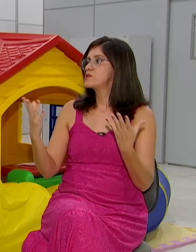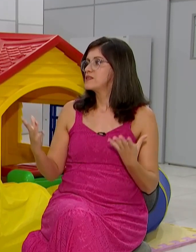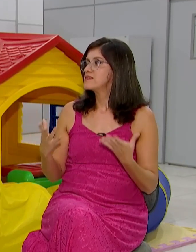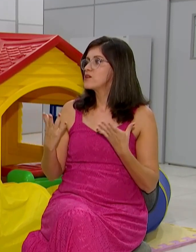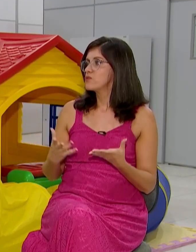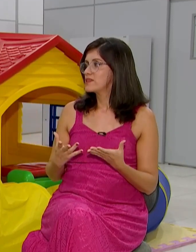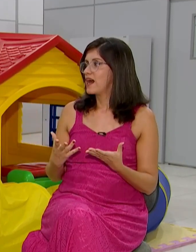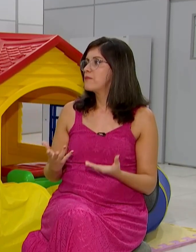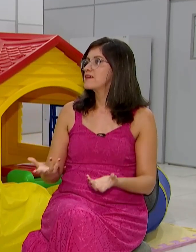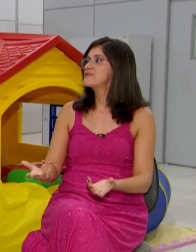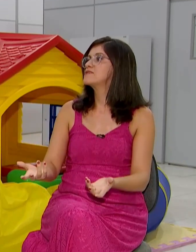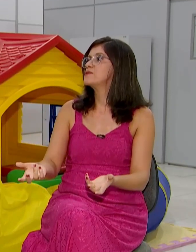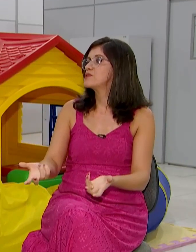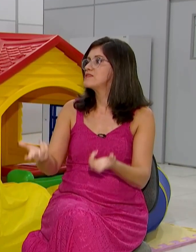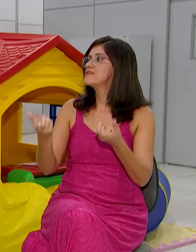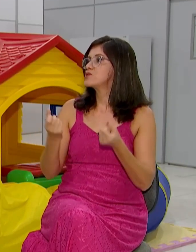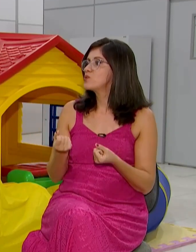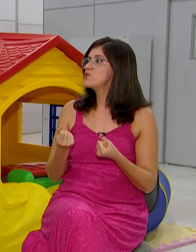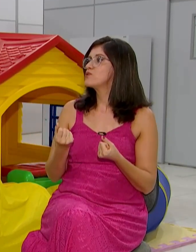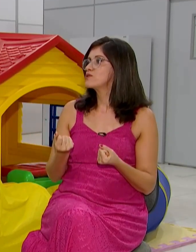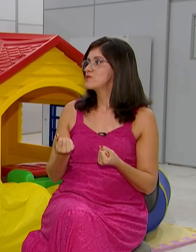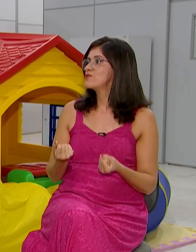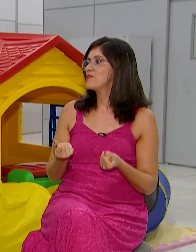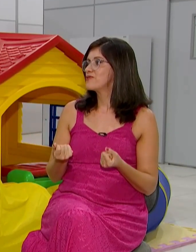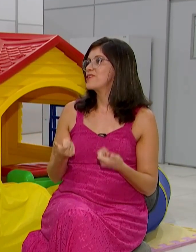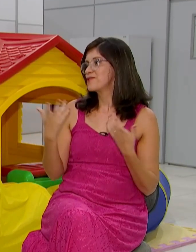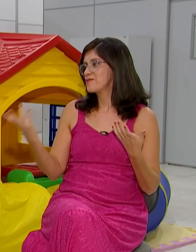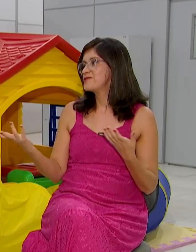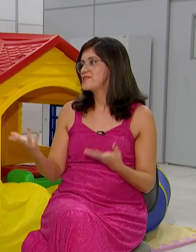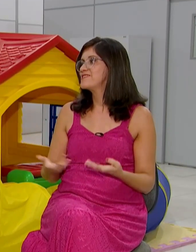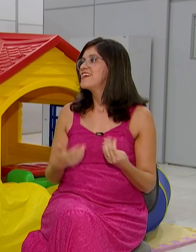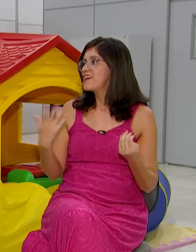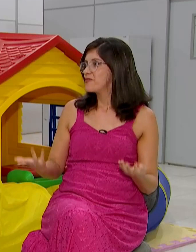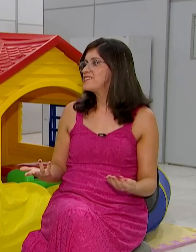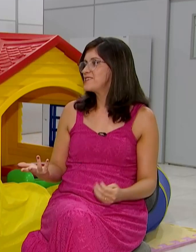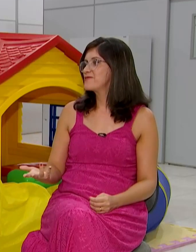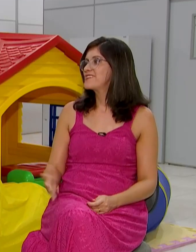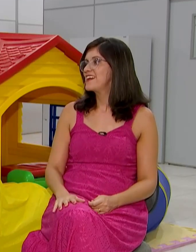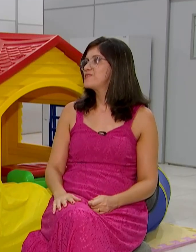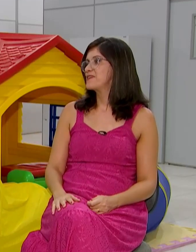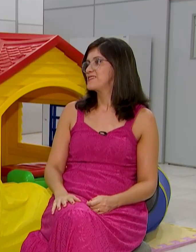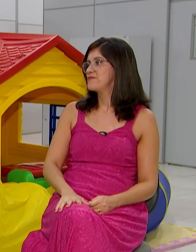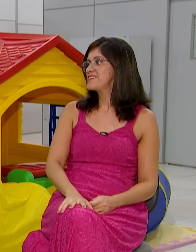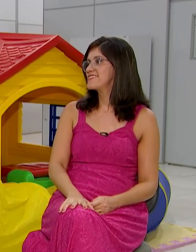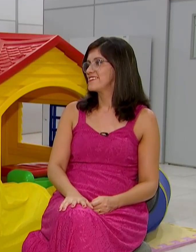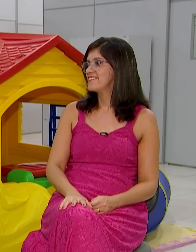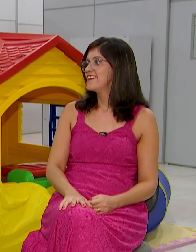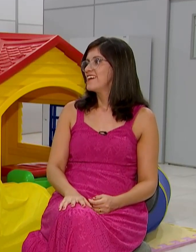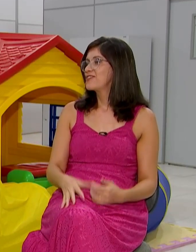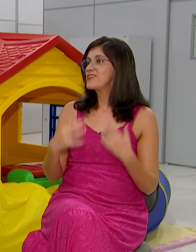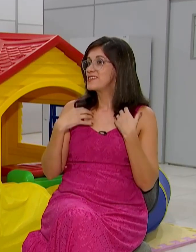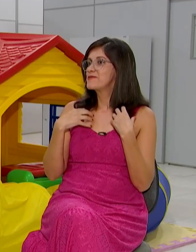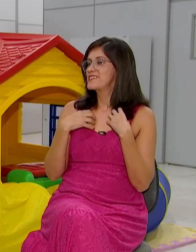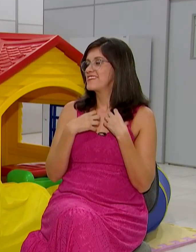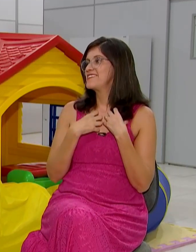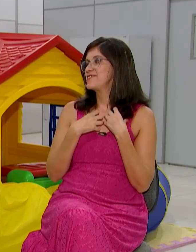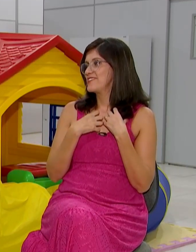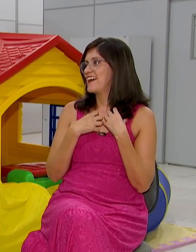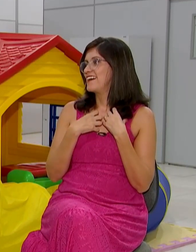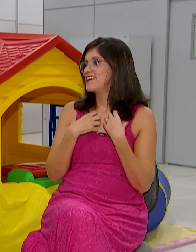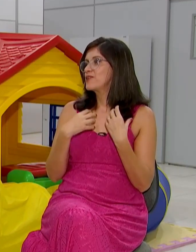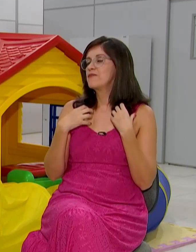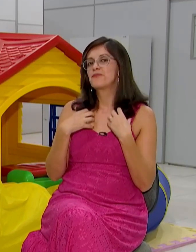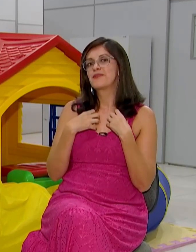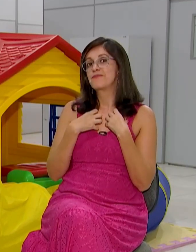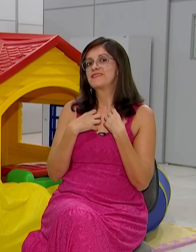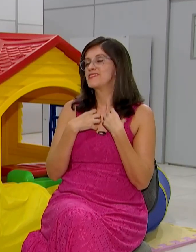espaços e os contextos precisam mudar para que essas pessoas estejam conosco de uma forma, como eu disse, efetiva, né, de participação. Nós temos que ter